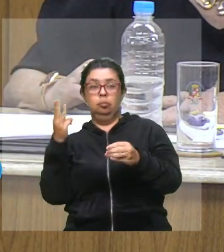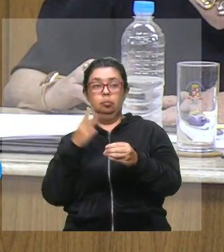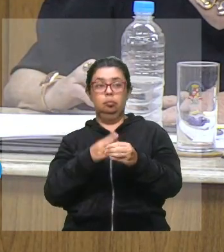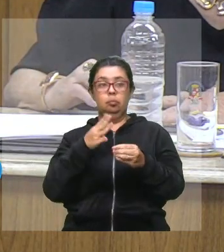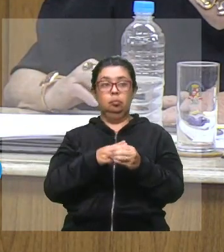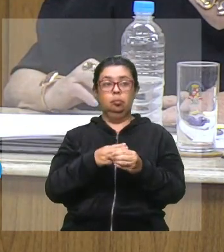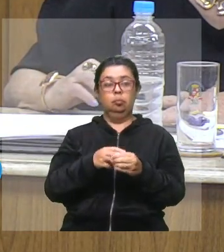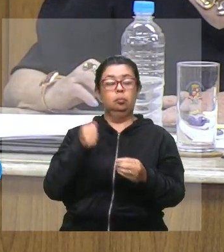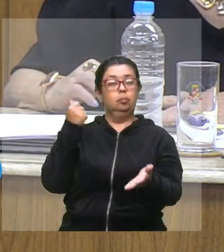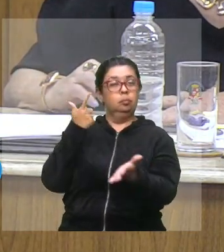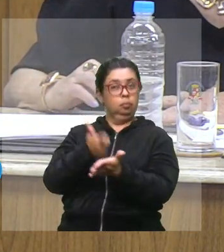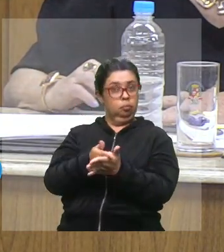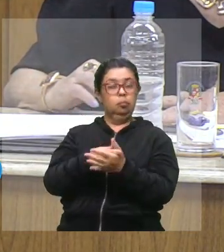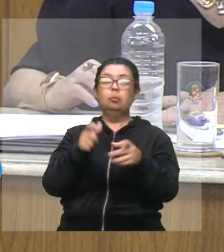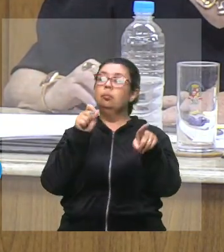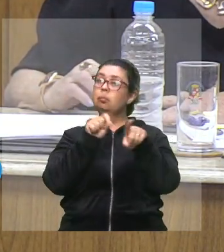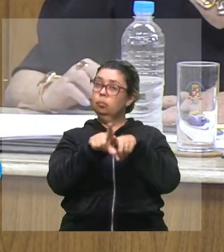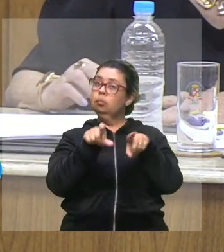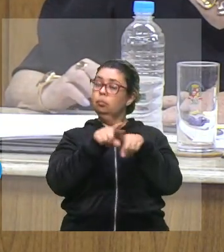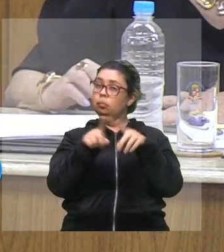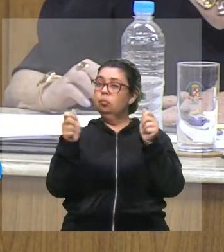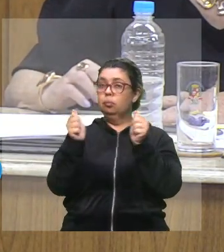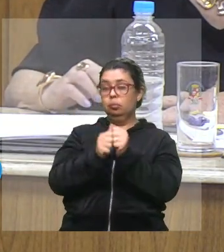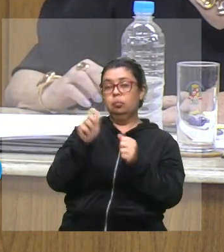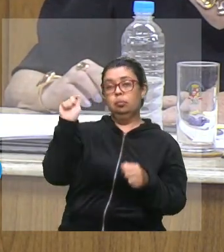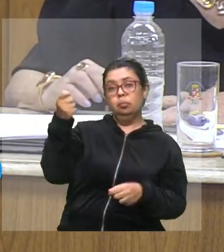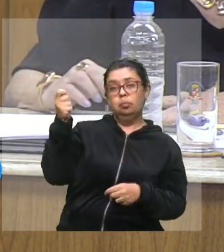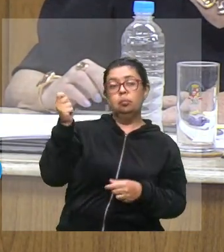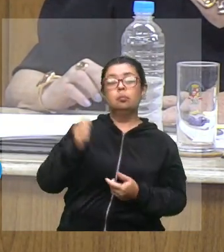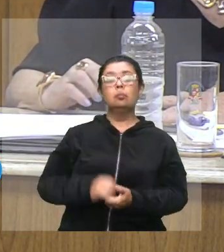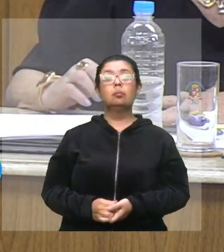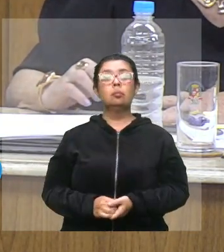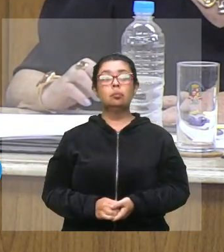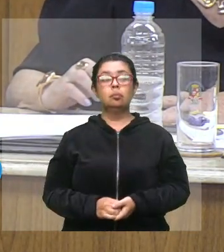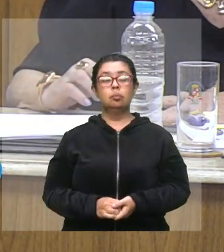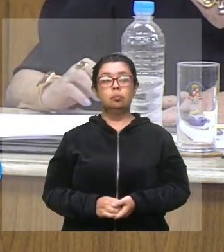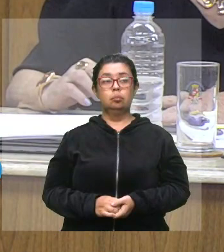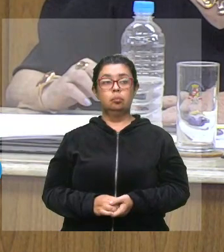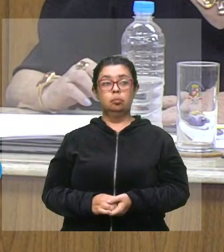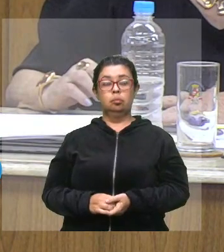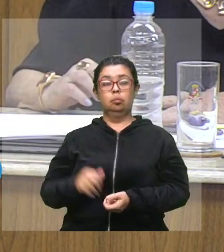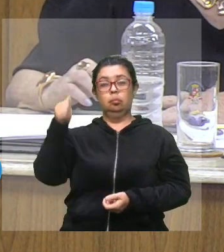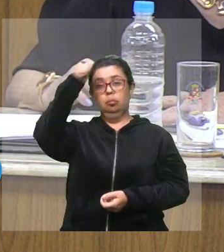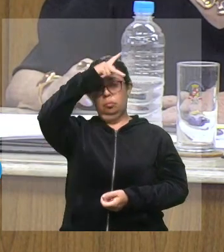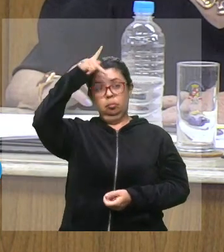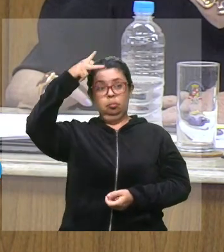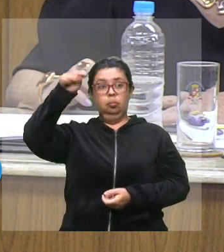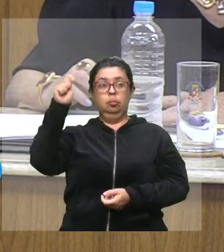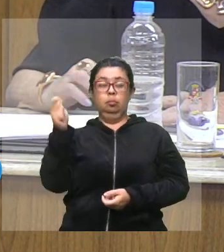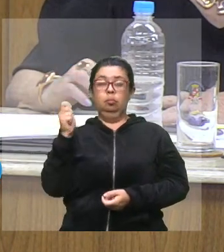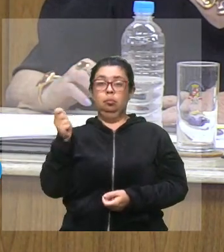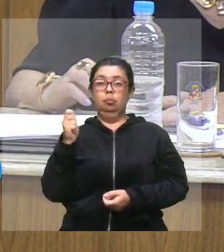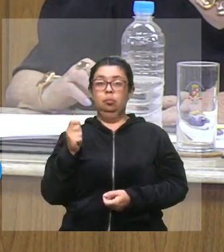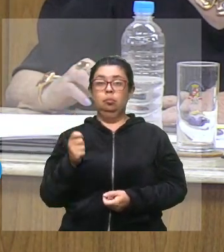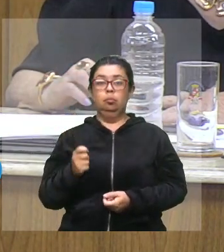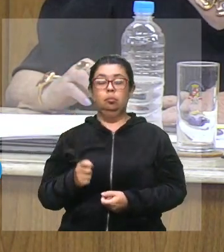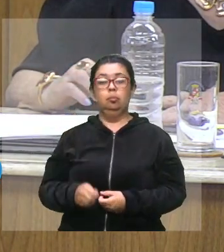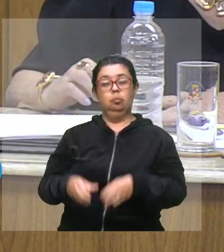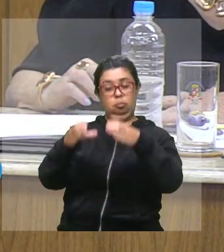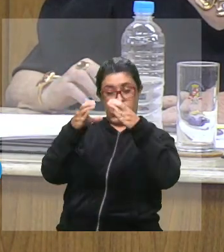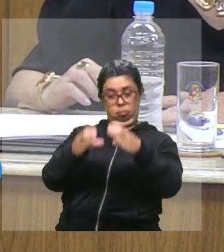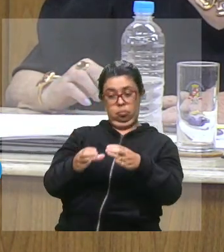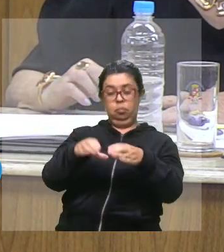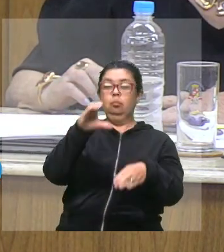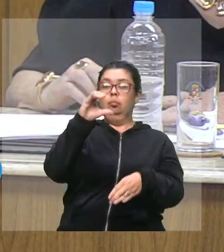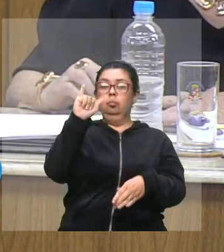aluguel deste local. Acredito que a Prefeitura de Assis, como sede do CIVAP, como um ponto de